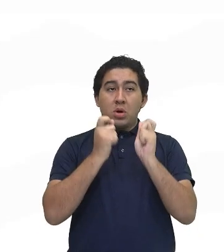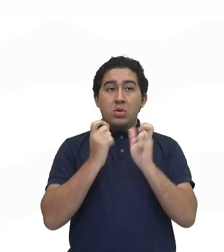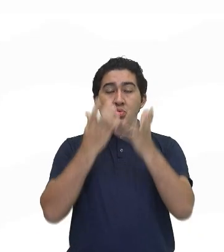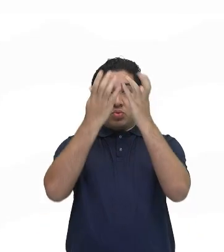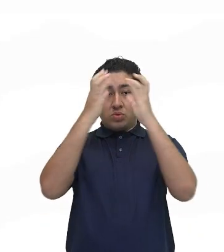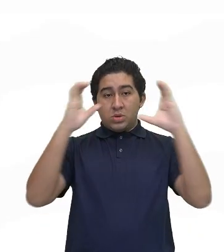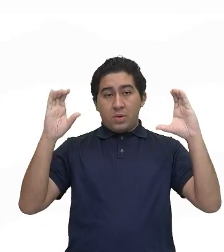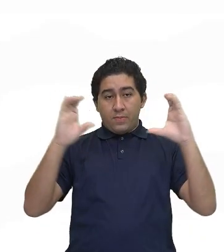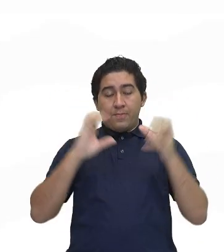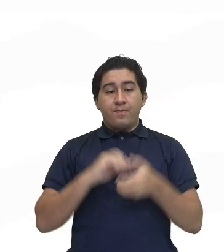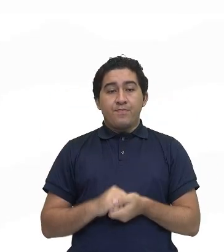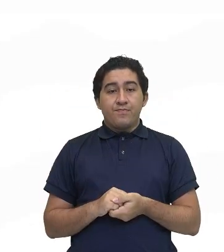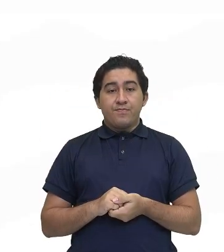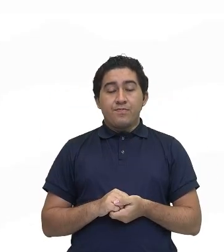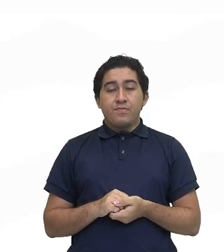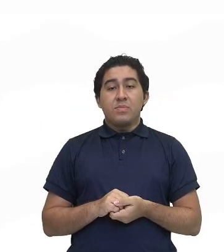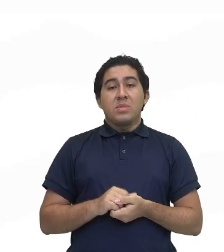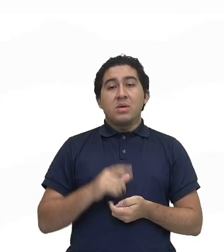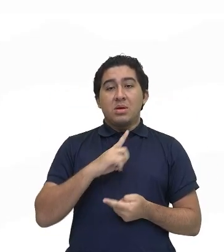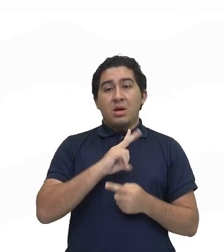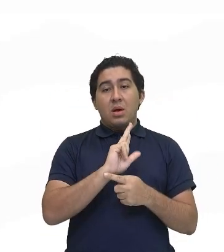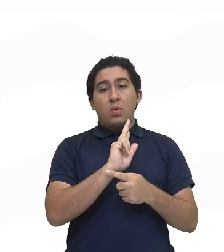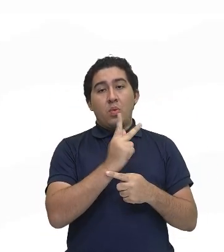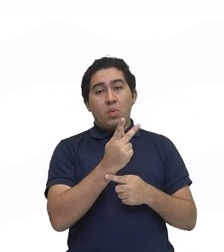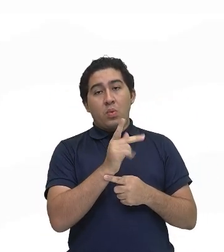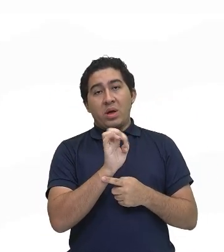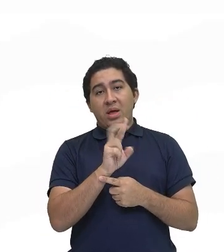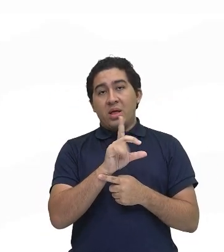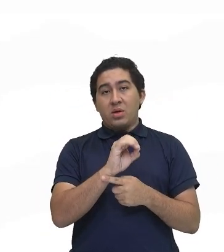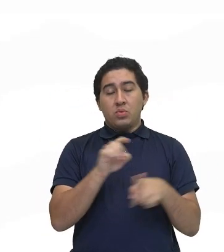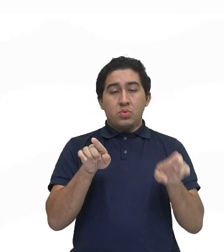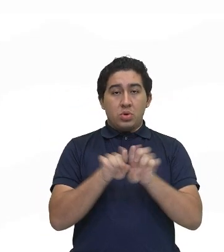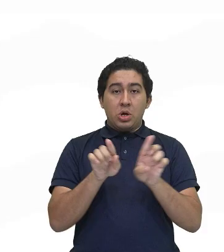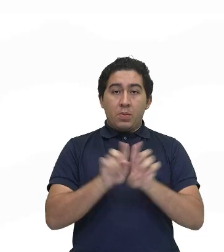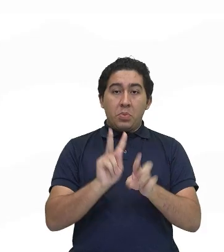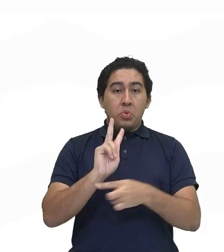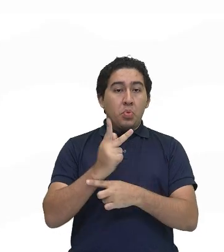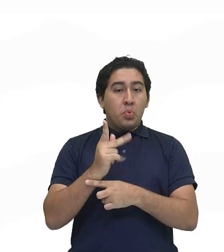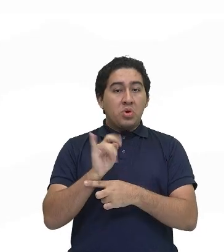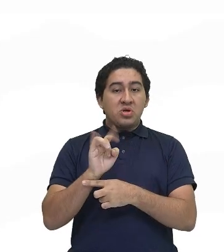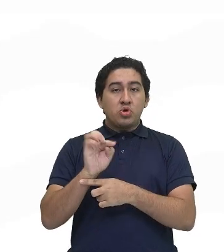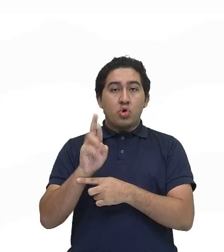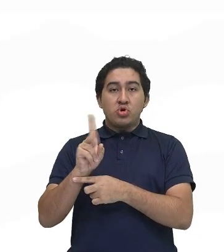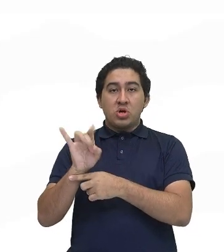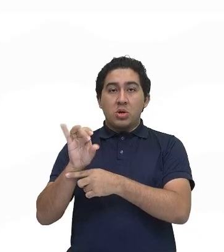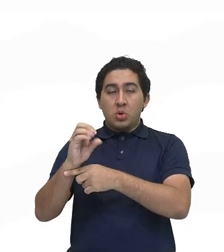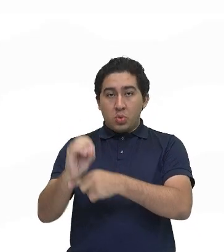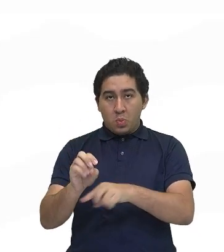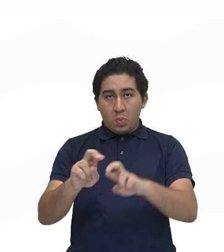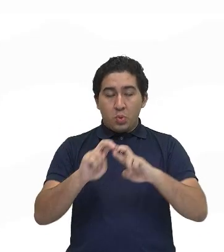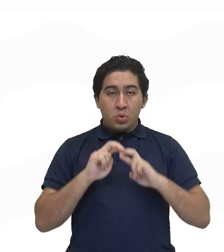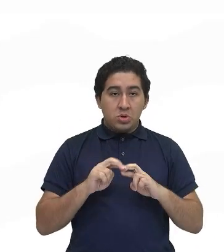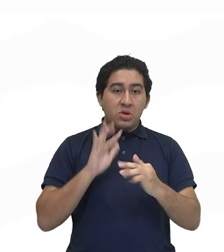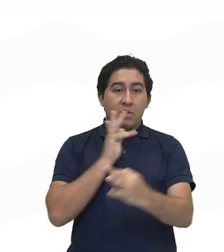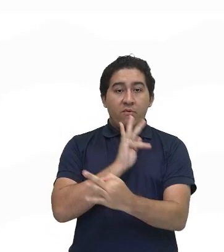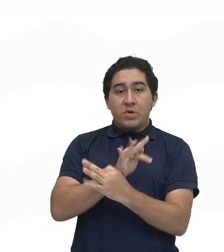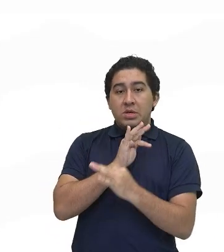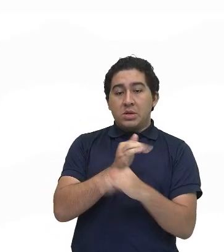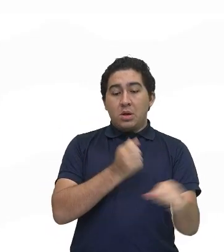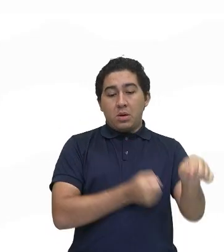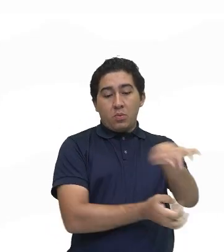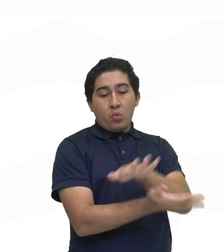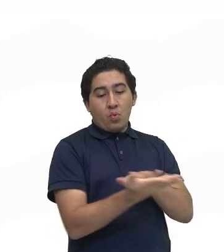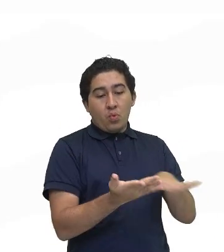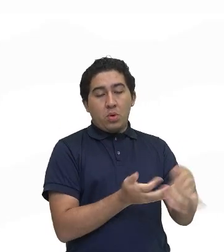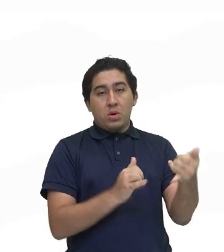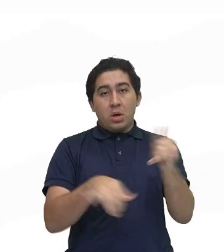vimos, que envolvem aí o hélio, o hidrogênio. Por isso que a astrofísica estuda a física e a química